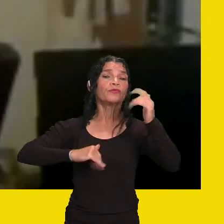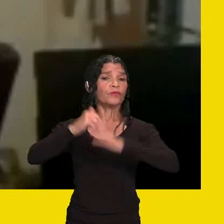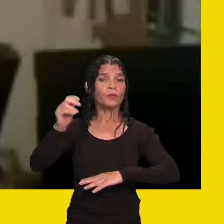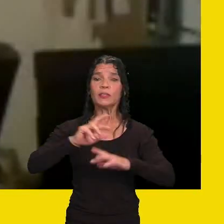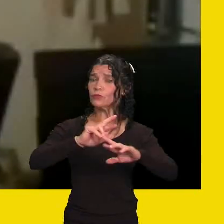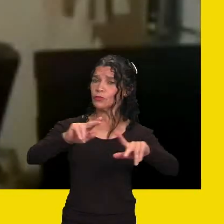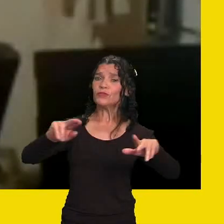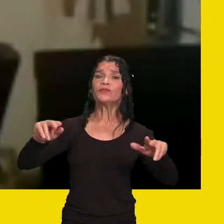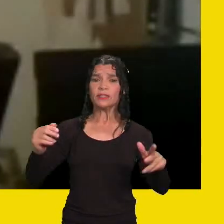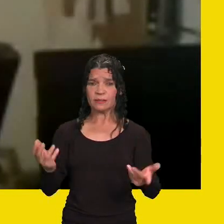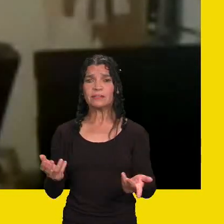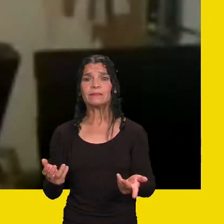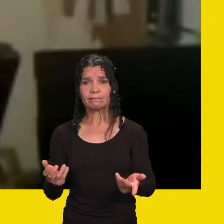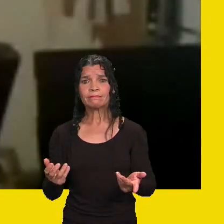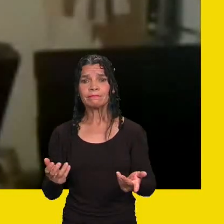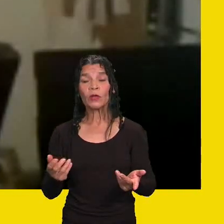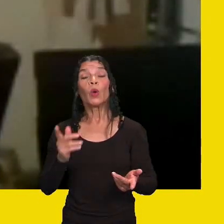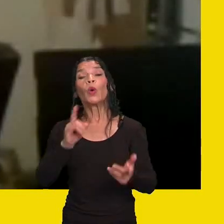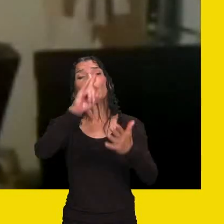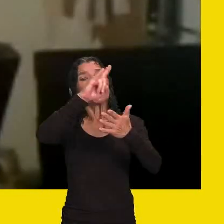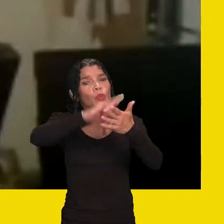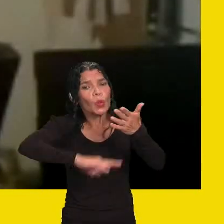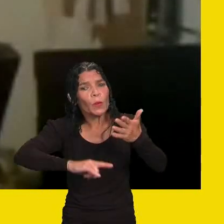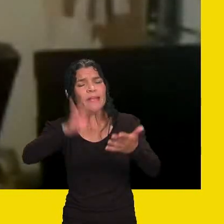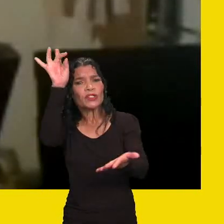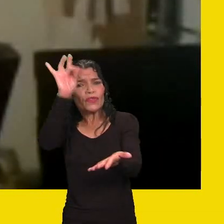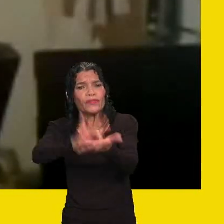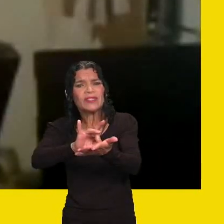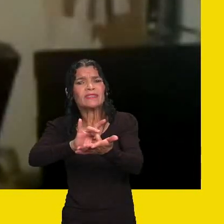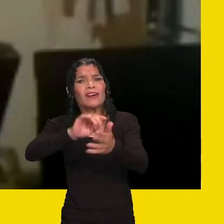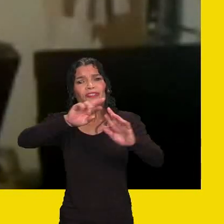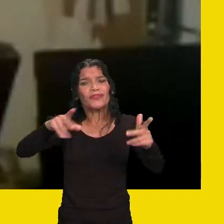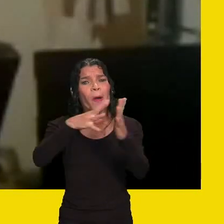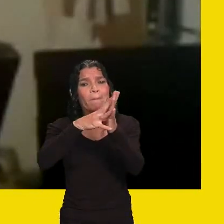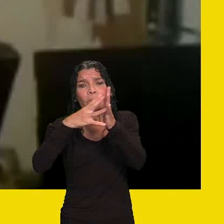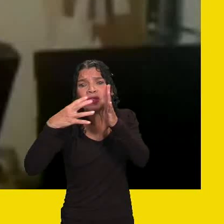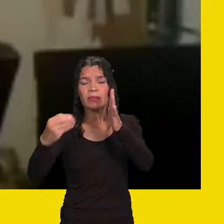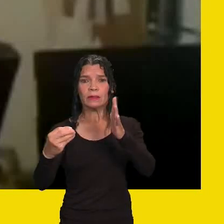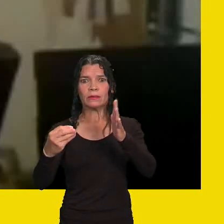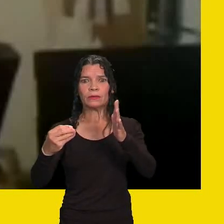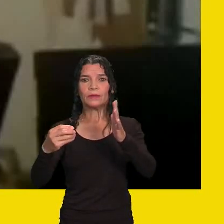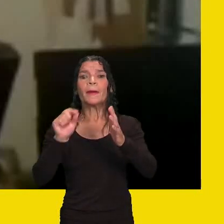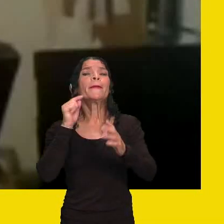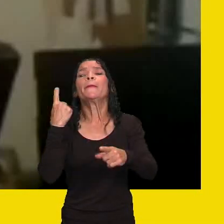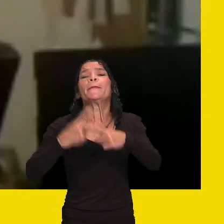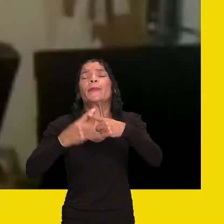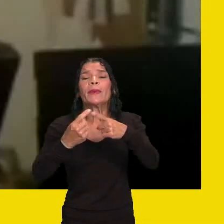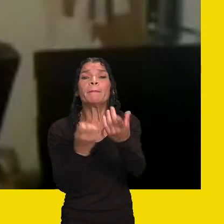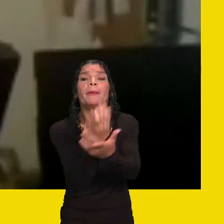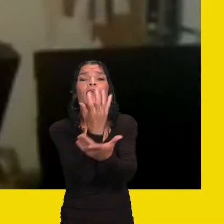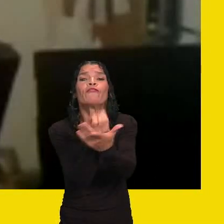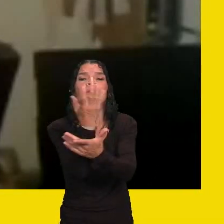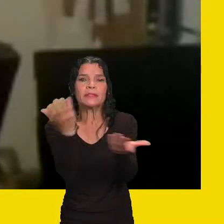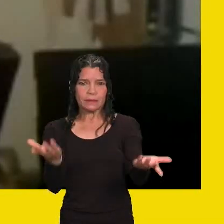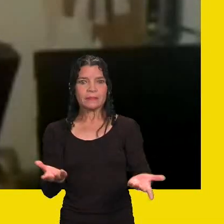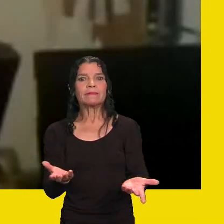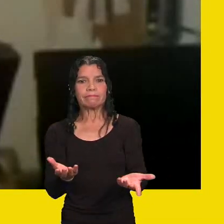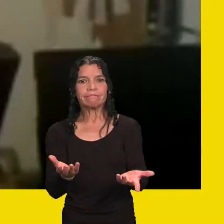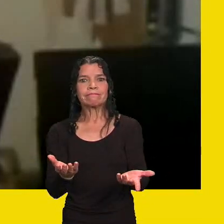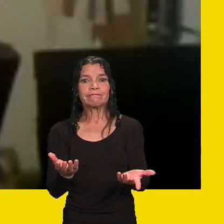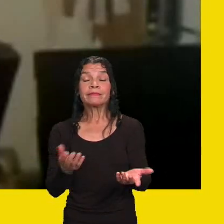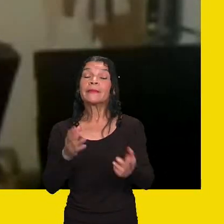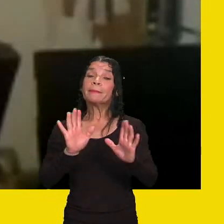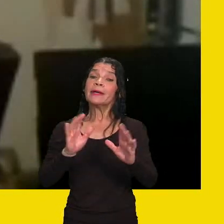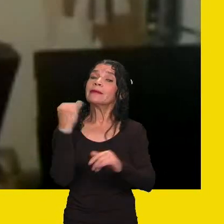Informações ou documentos oficiais, sempre aparecem modelos para alfabetização. Mas é